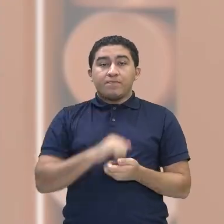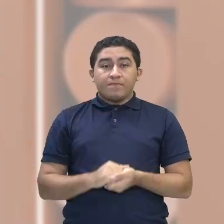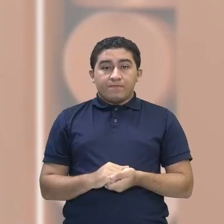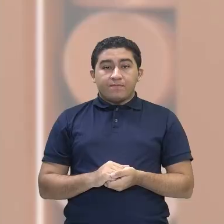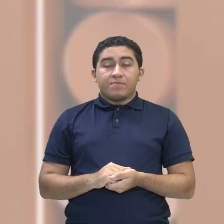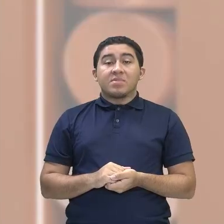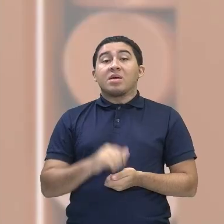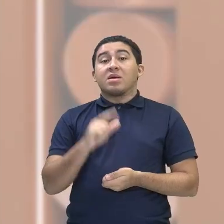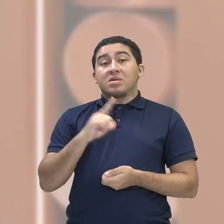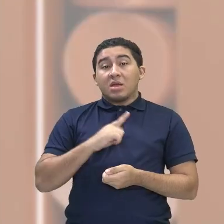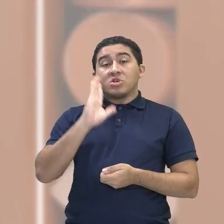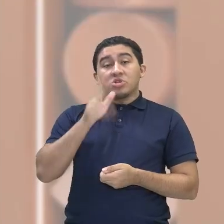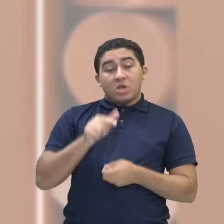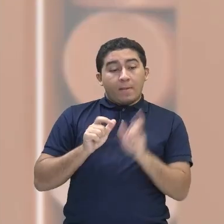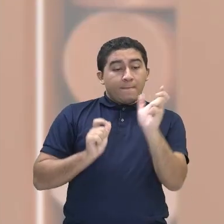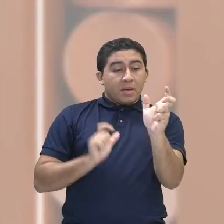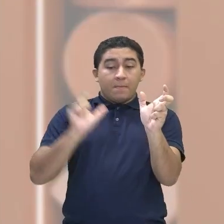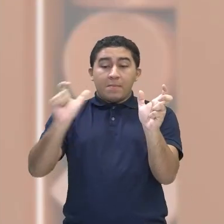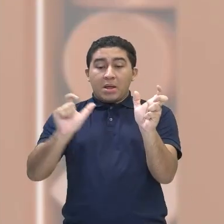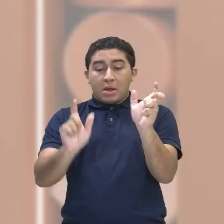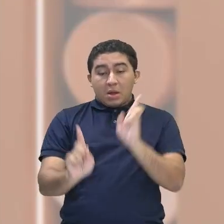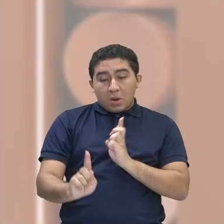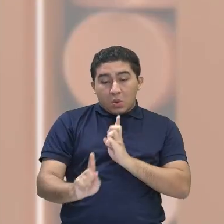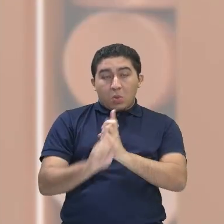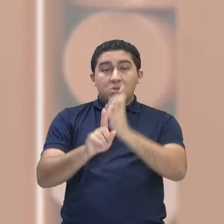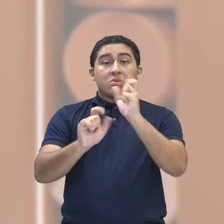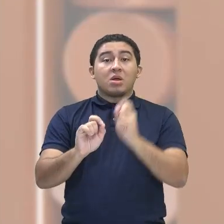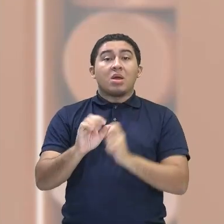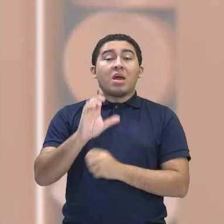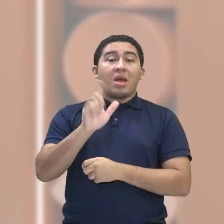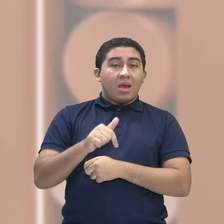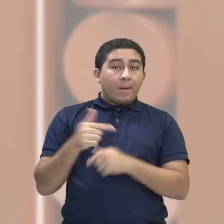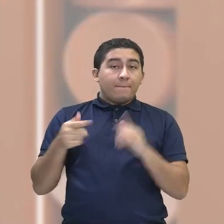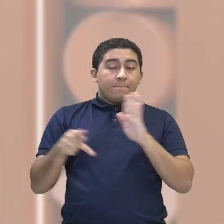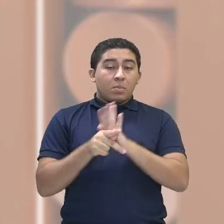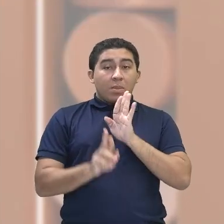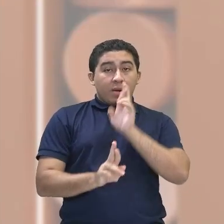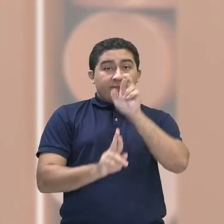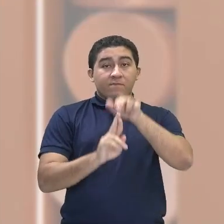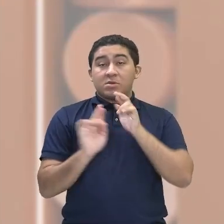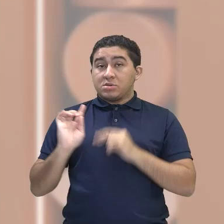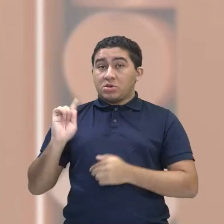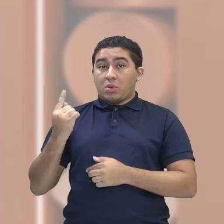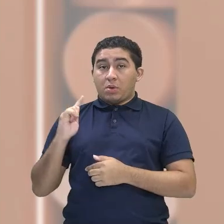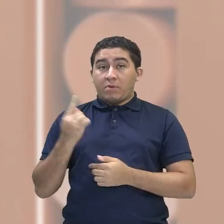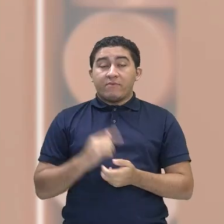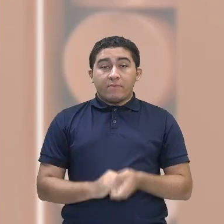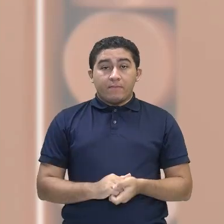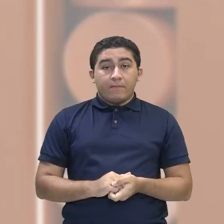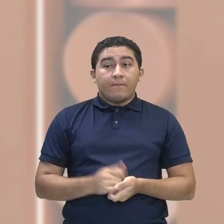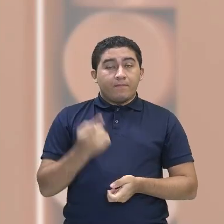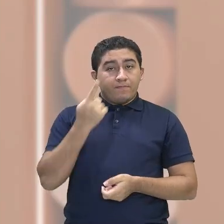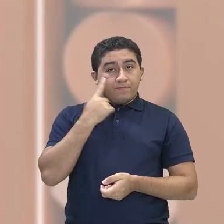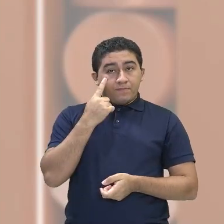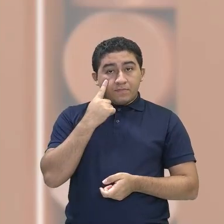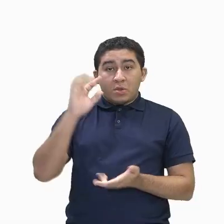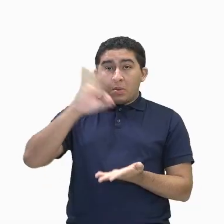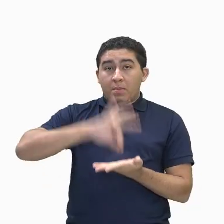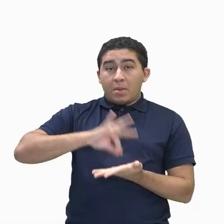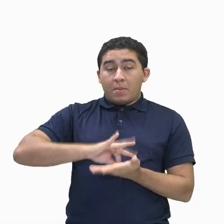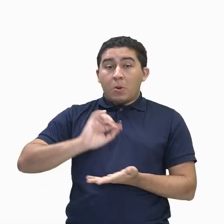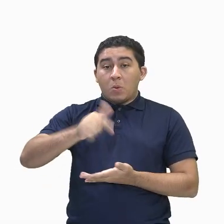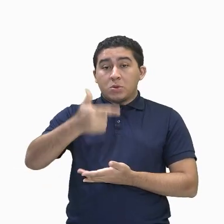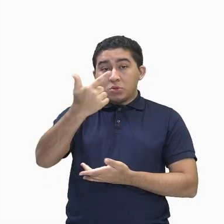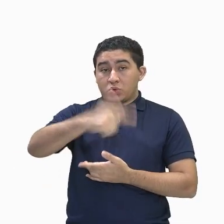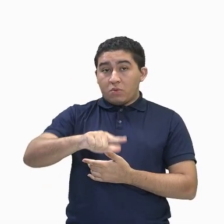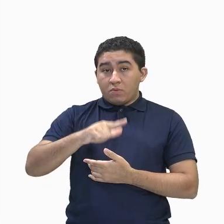tenho longitude, vou chegar a quem? A coordenada geográfica, certo? Vamos verificar agora no mapinha mais uma